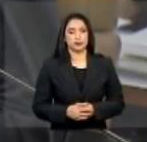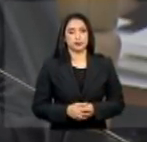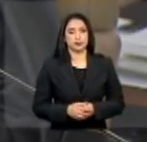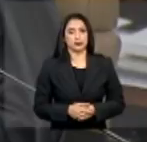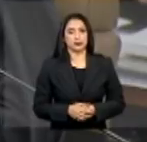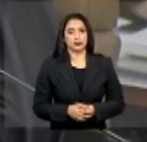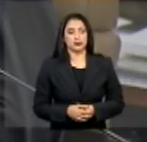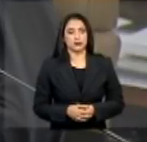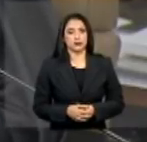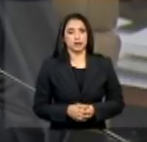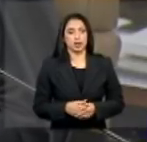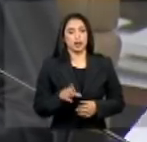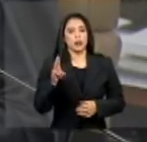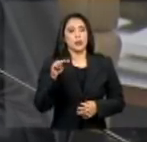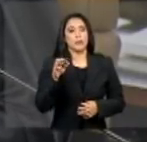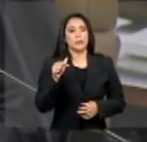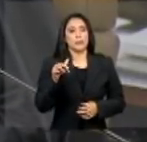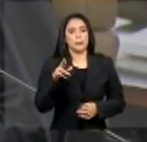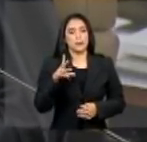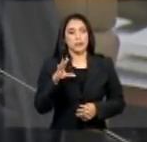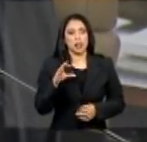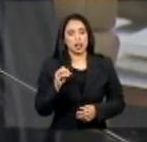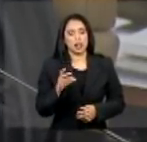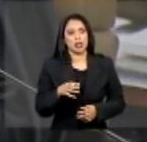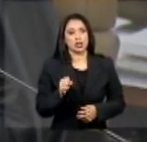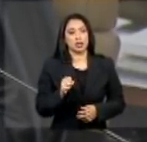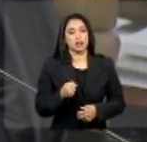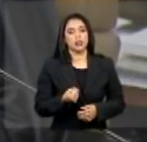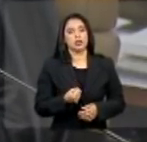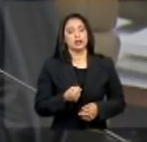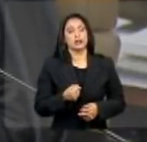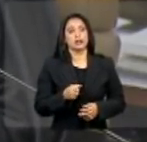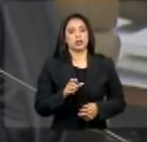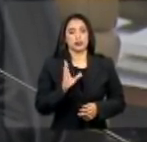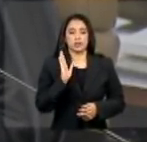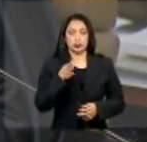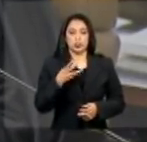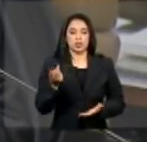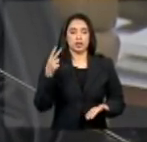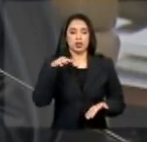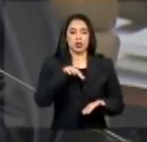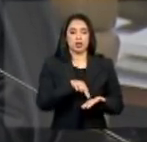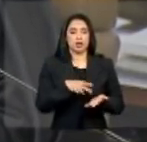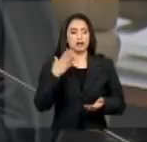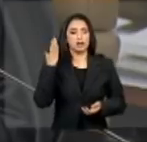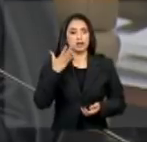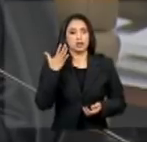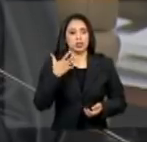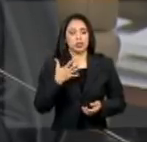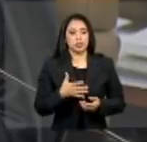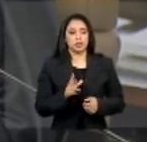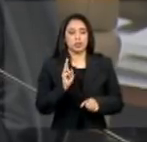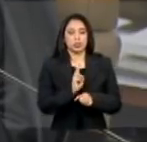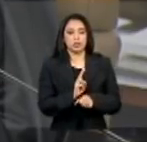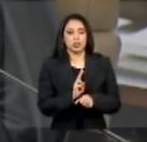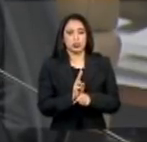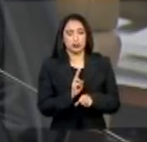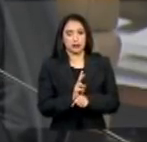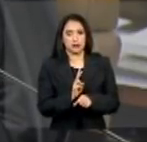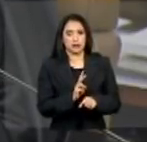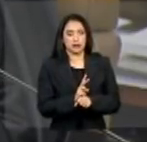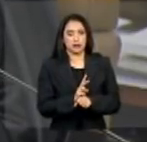doutor marcos vidigal de freitas criciúma que já se posta para o exercício da defesa técnica fazer